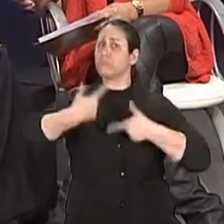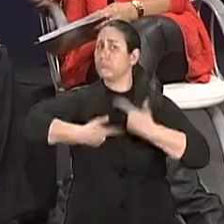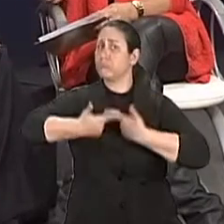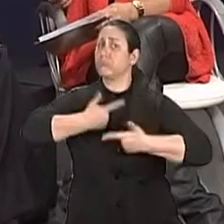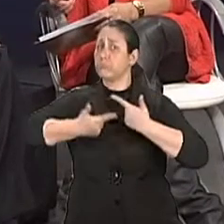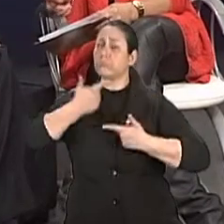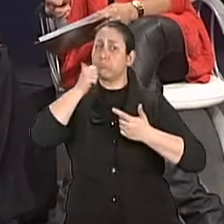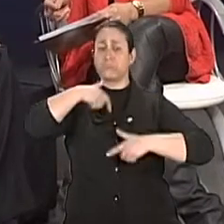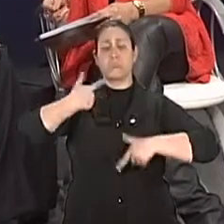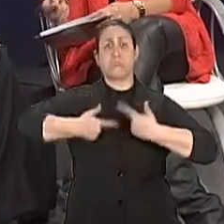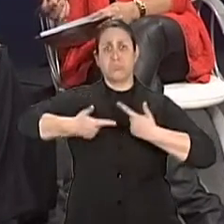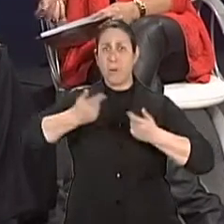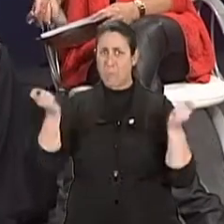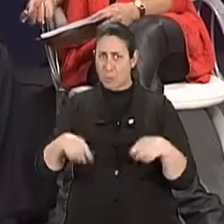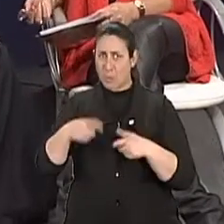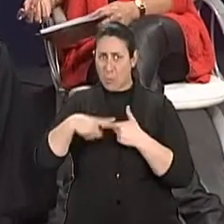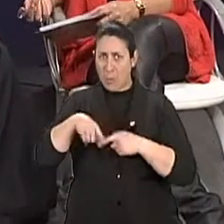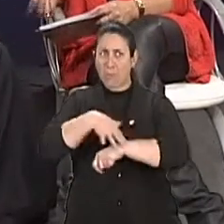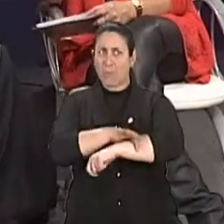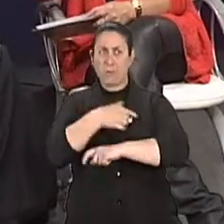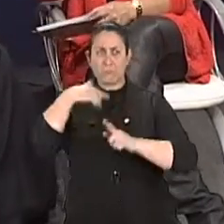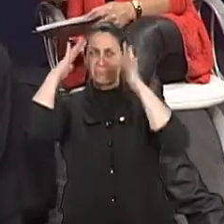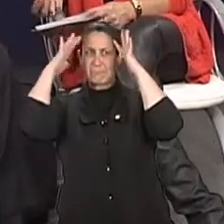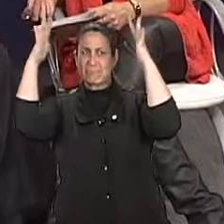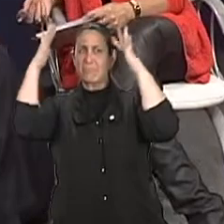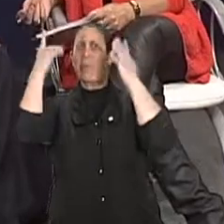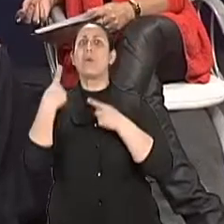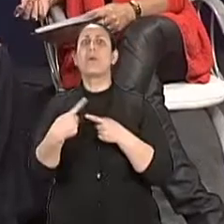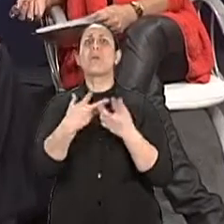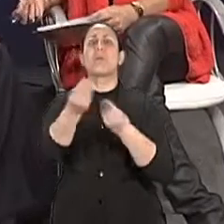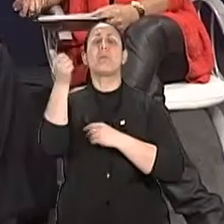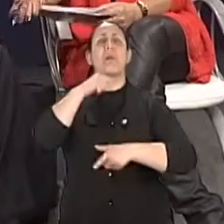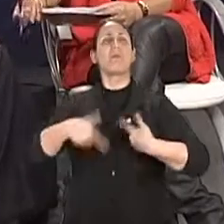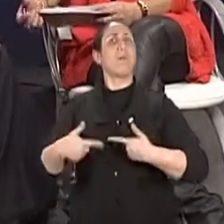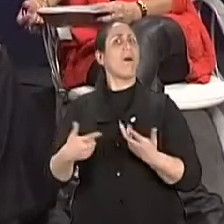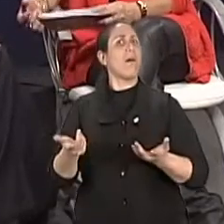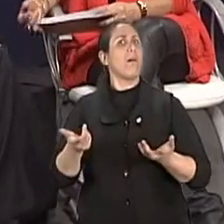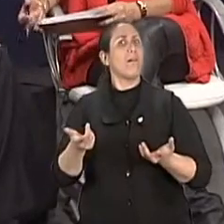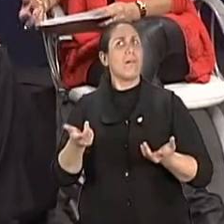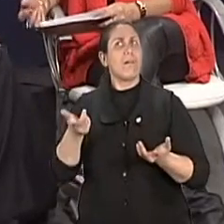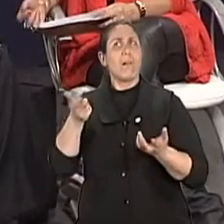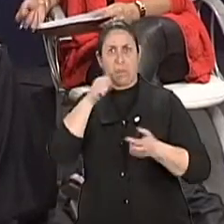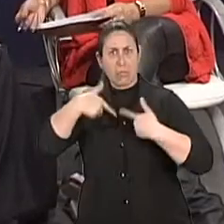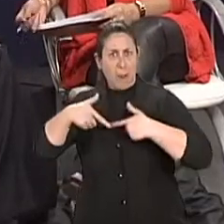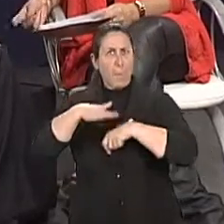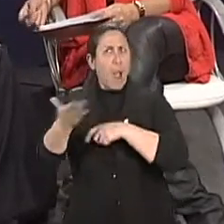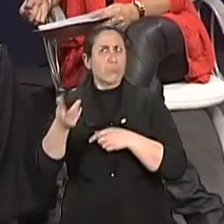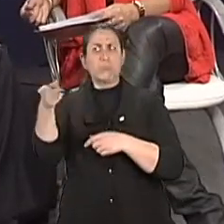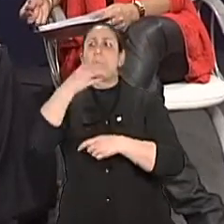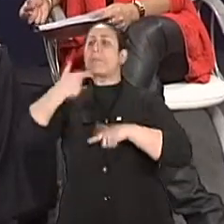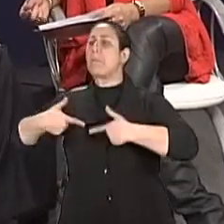colaborando para não pegar osteoporose? Agora eu lhe faço uma pergunta aqui, garanto que quem está em casa queria fazer, né? Mas se é questão de trabalhar mais, também a gente está